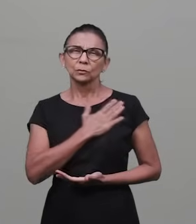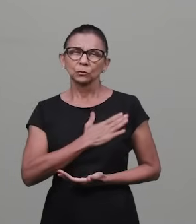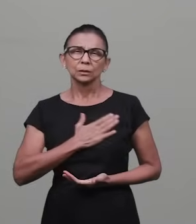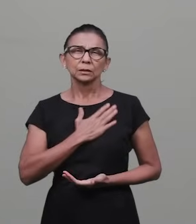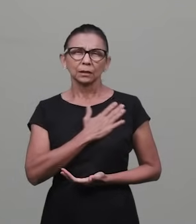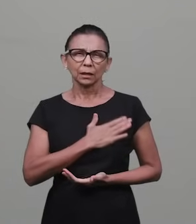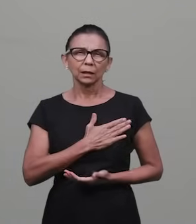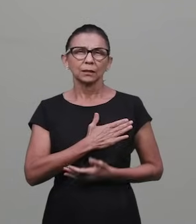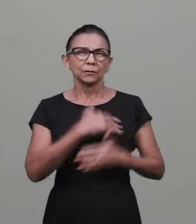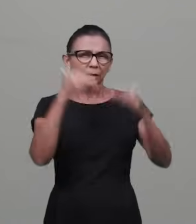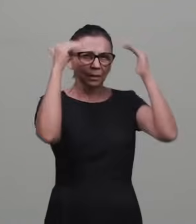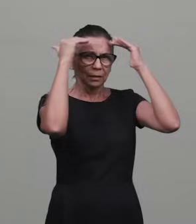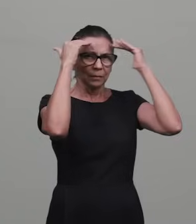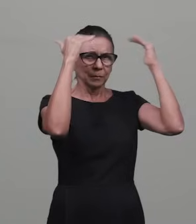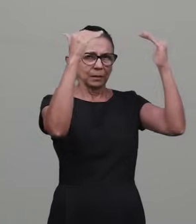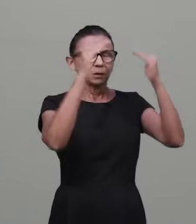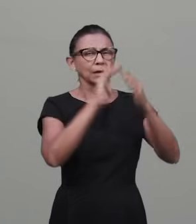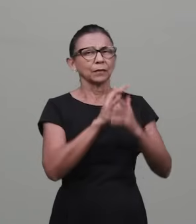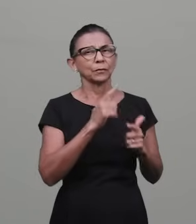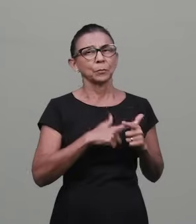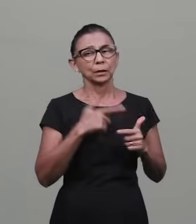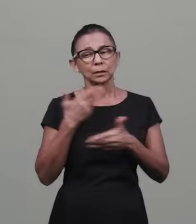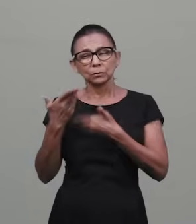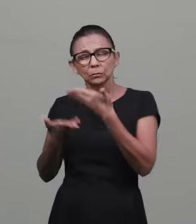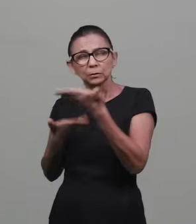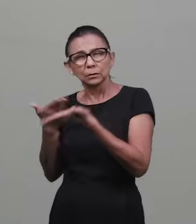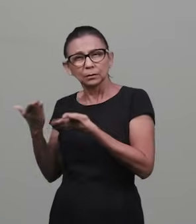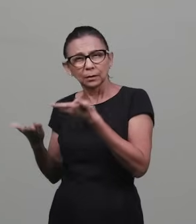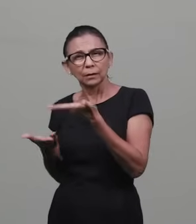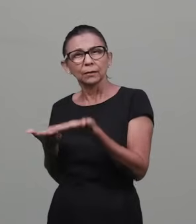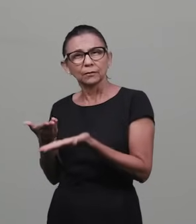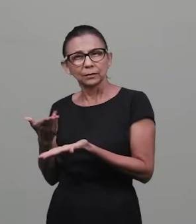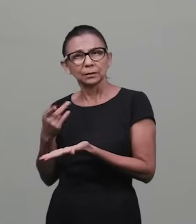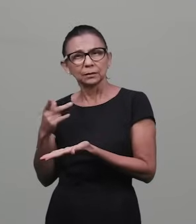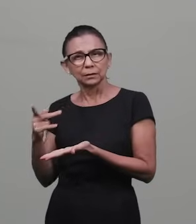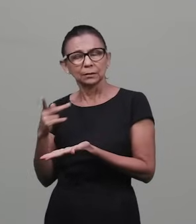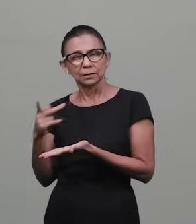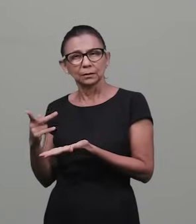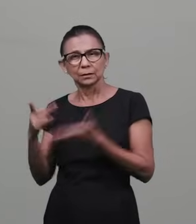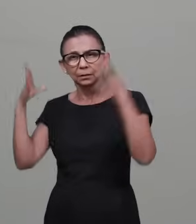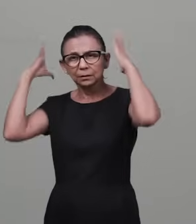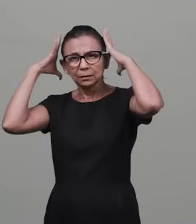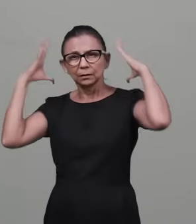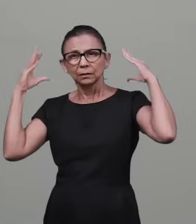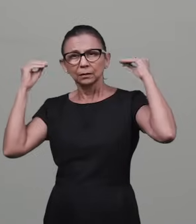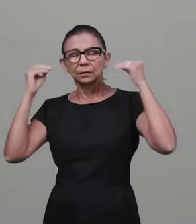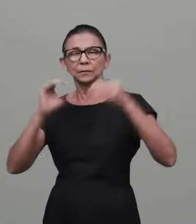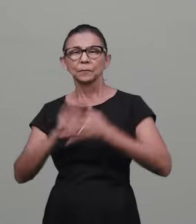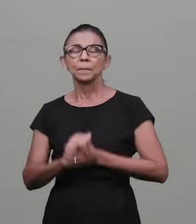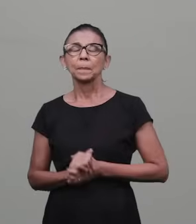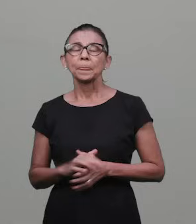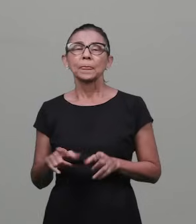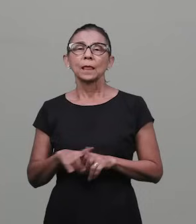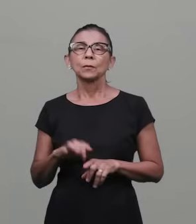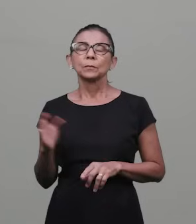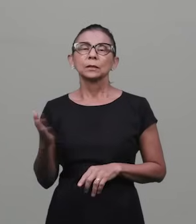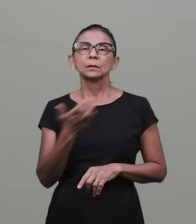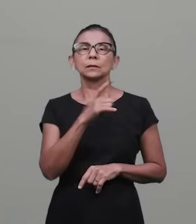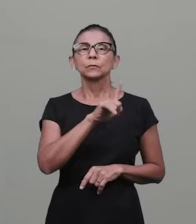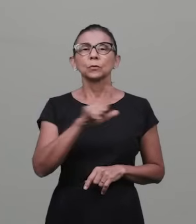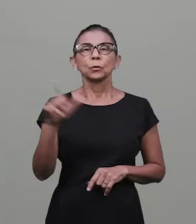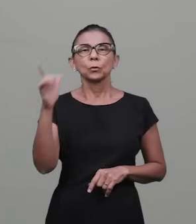mulher, que cuidava dele o tempo todo. Assim como Zwinglio. Zwinglio também foi outro